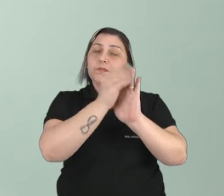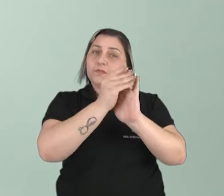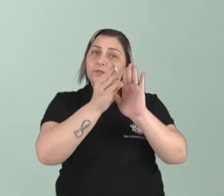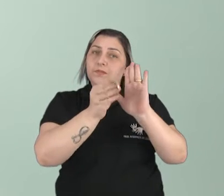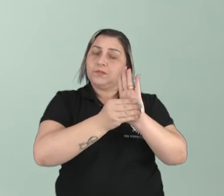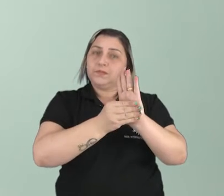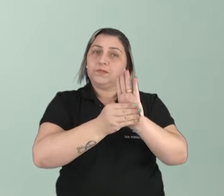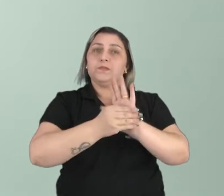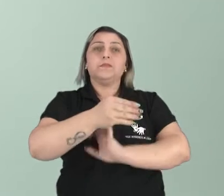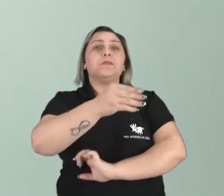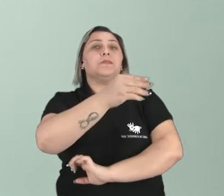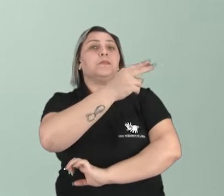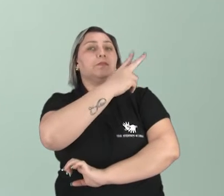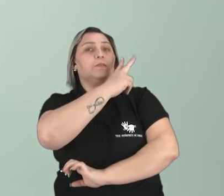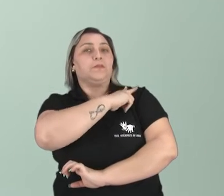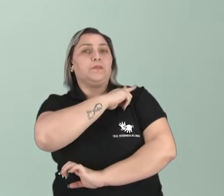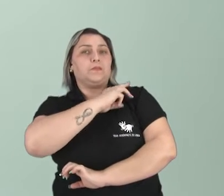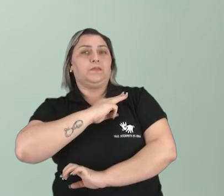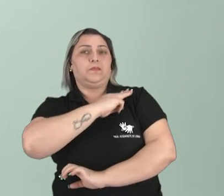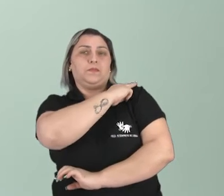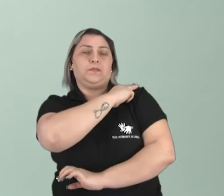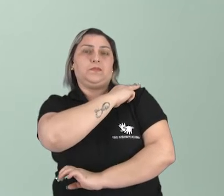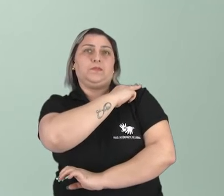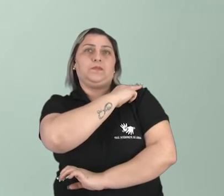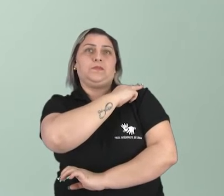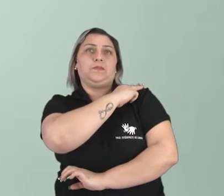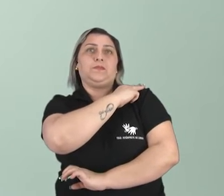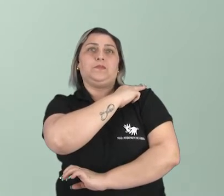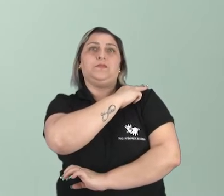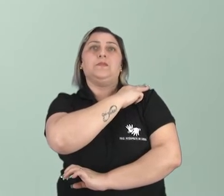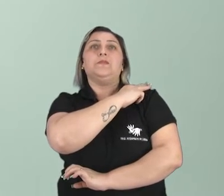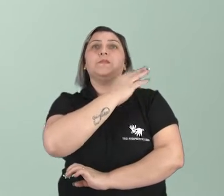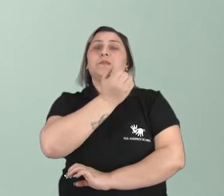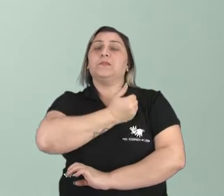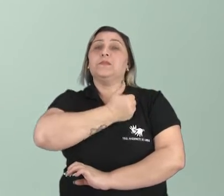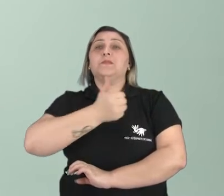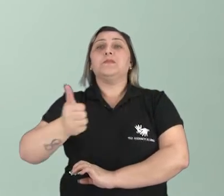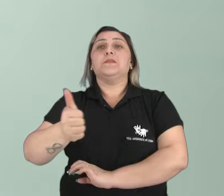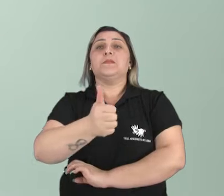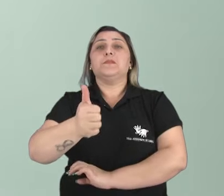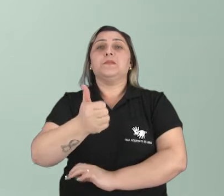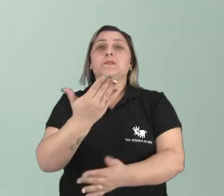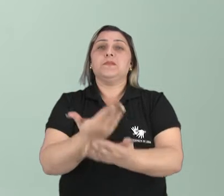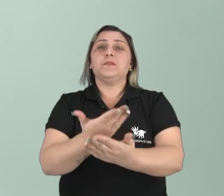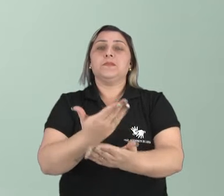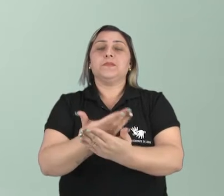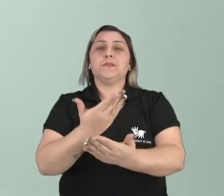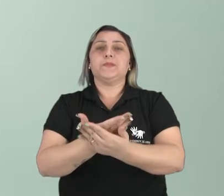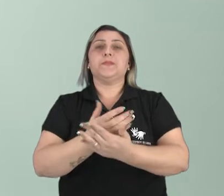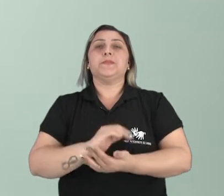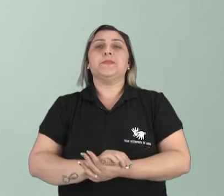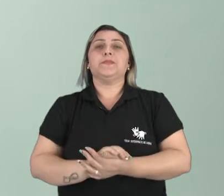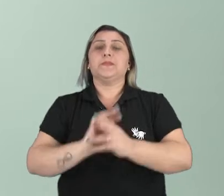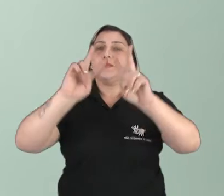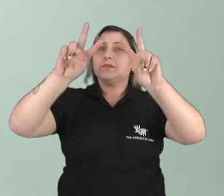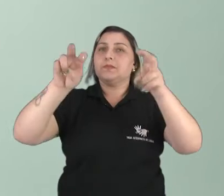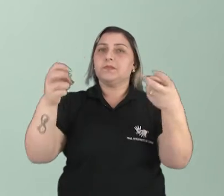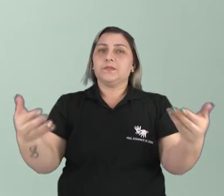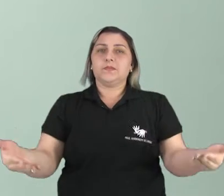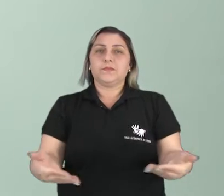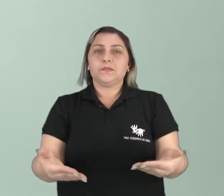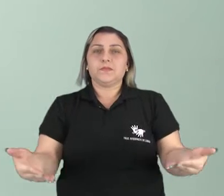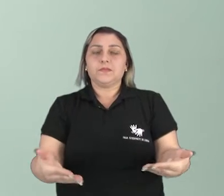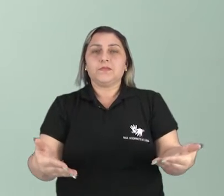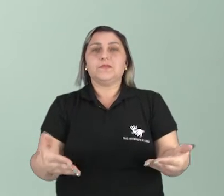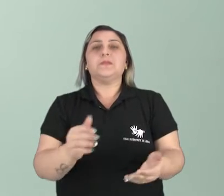conteúdo para a segunda série do ensino médio. Estamos na nossa 11ª aula e a temática de